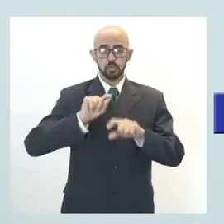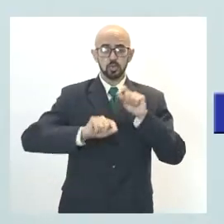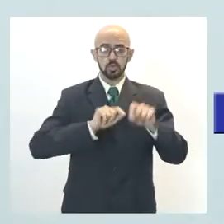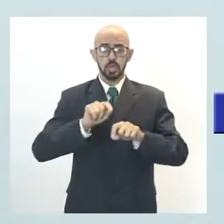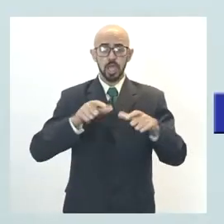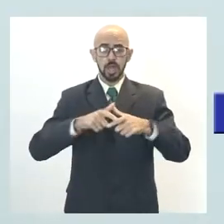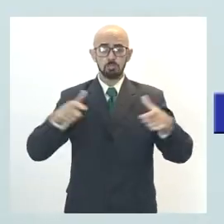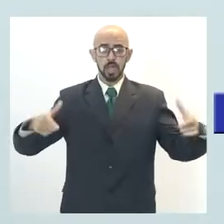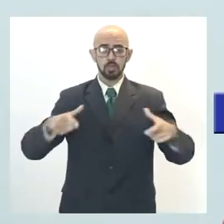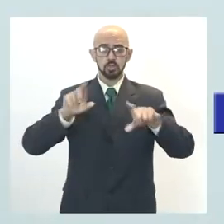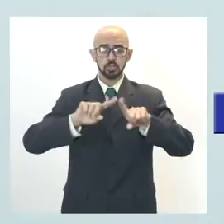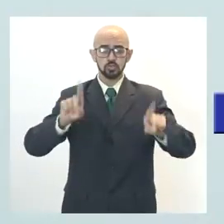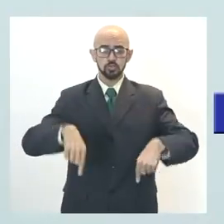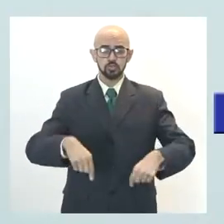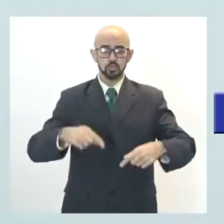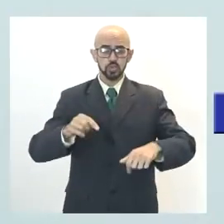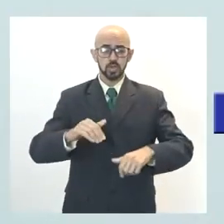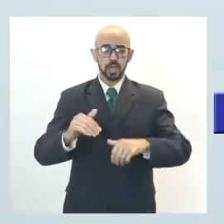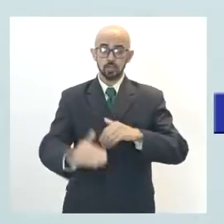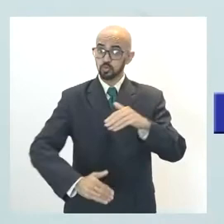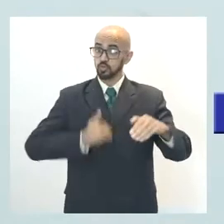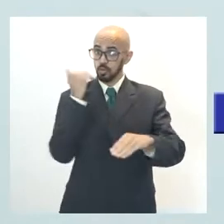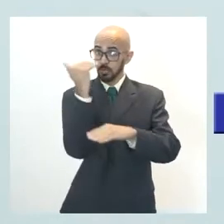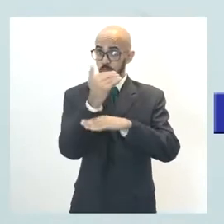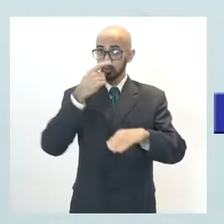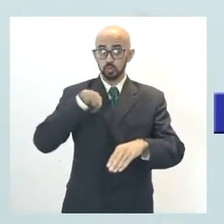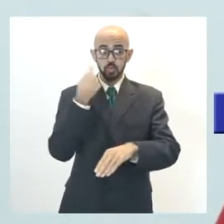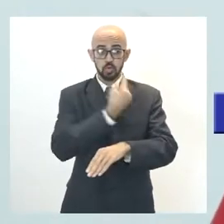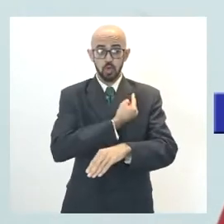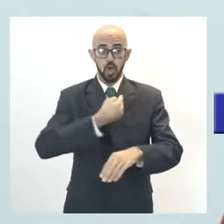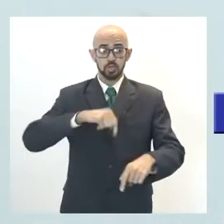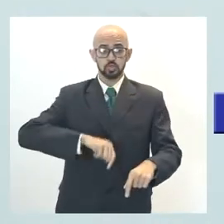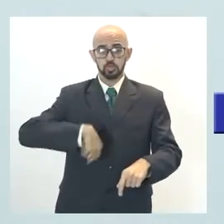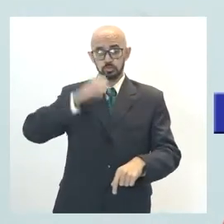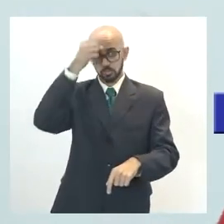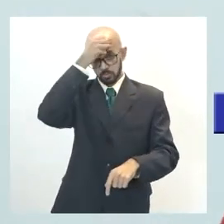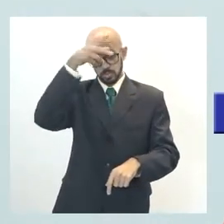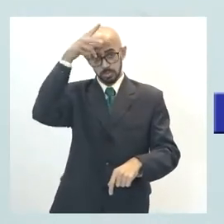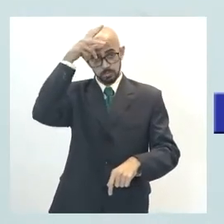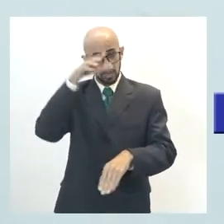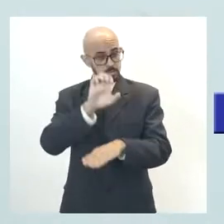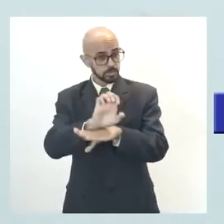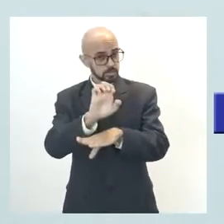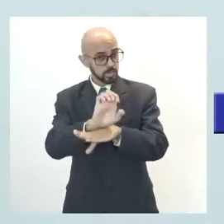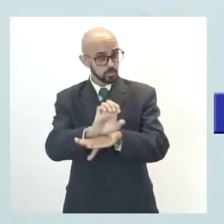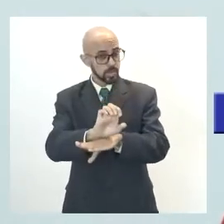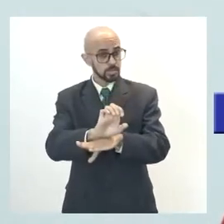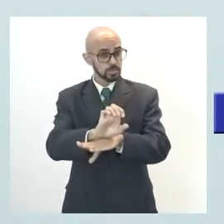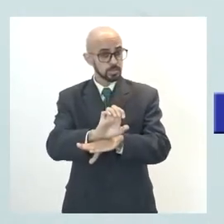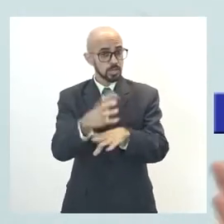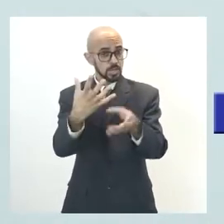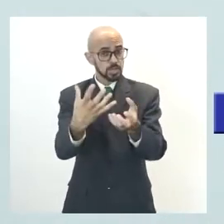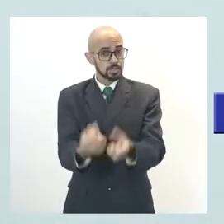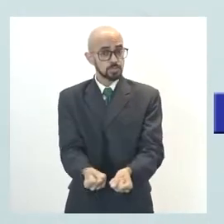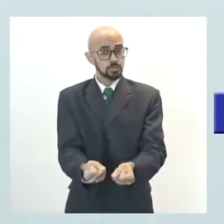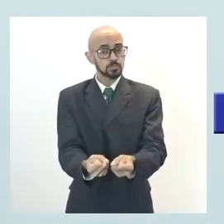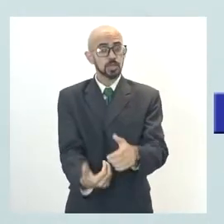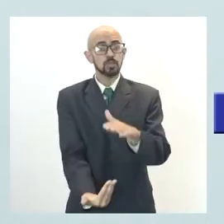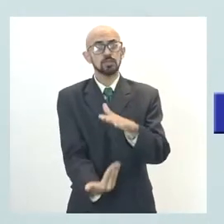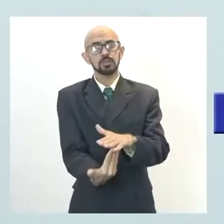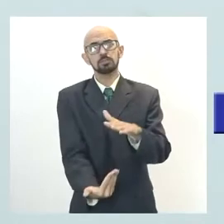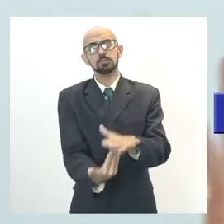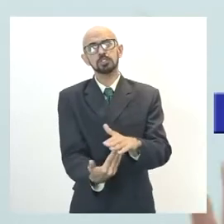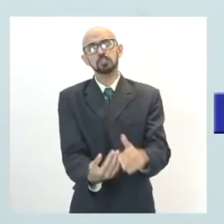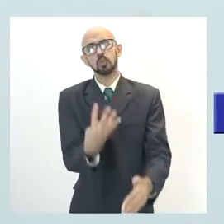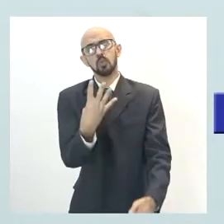maioria dos Servidores sobretudo nós que somos municipais e estaduais recebemos até quatro salários mínimos